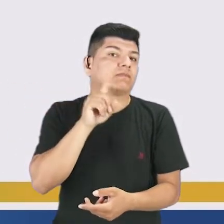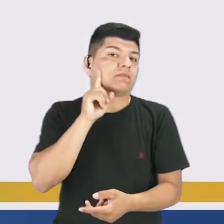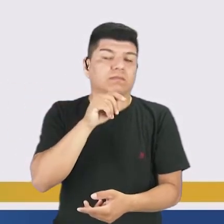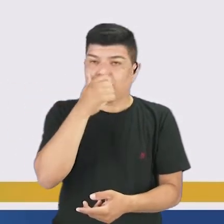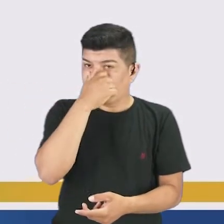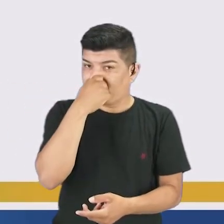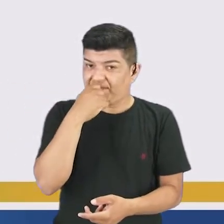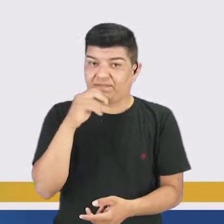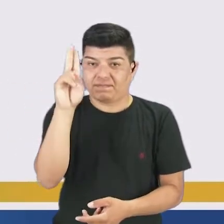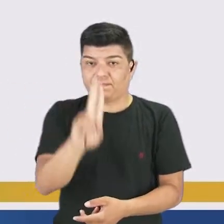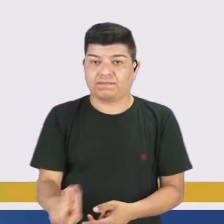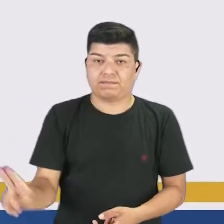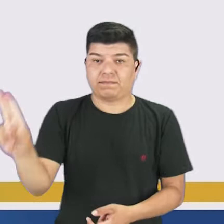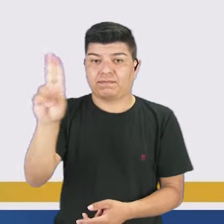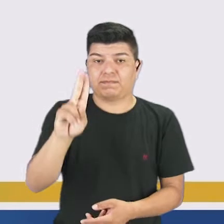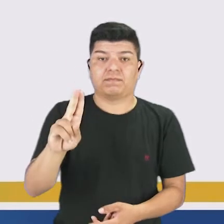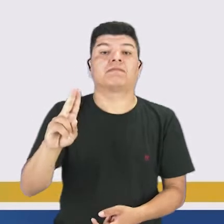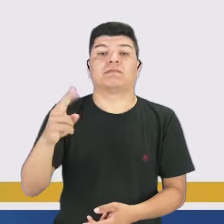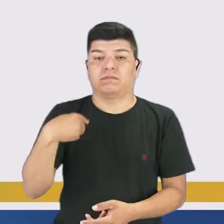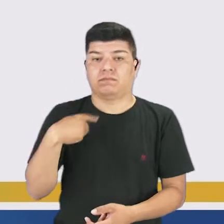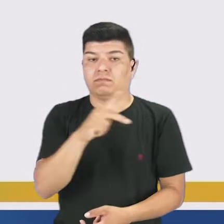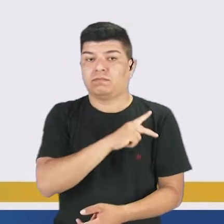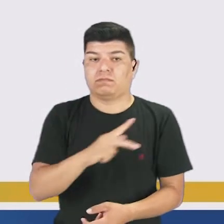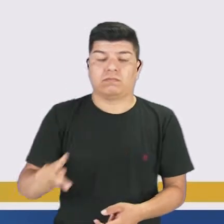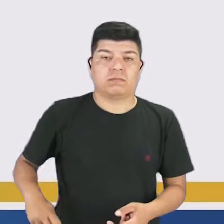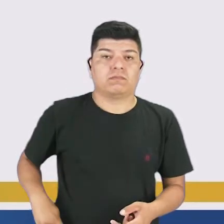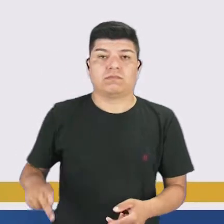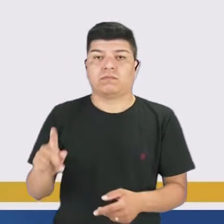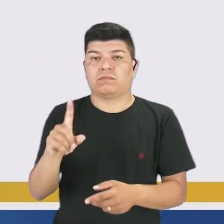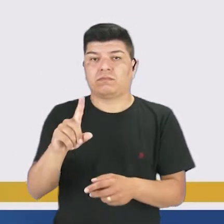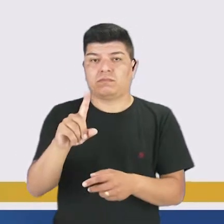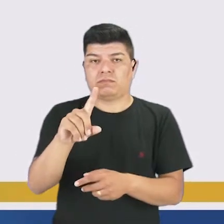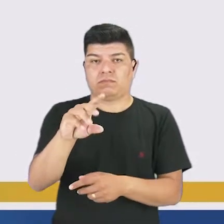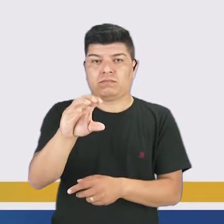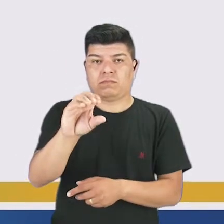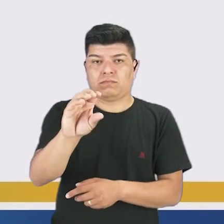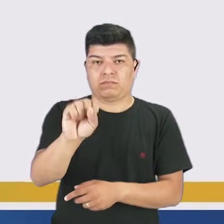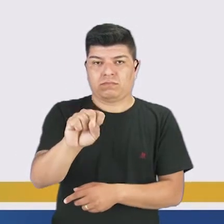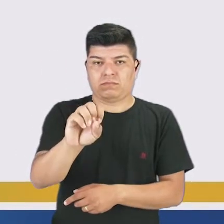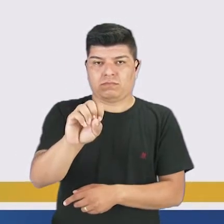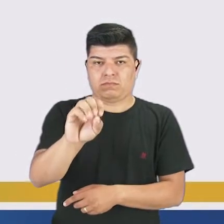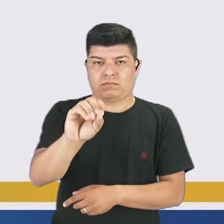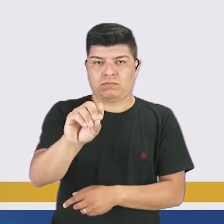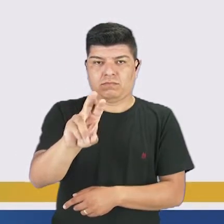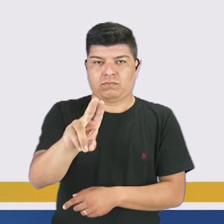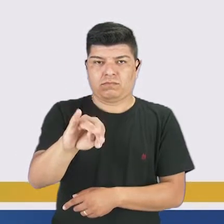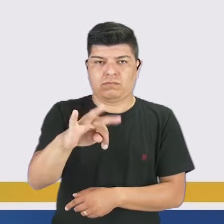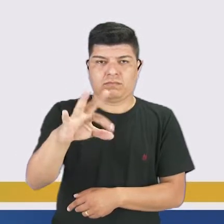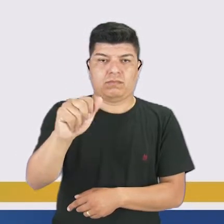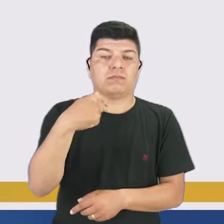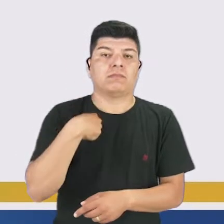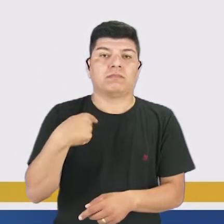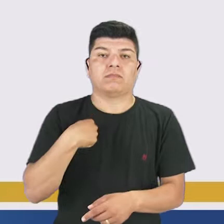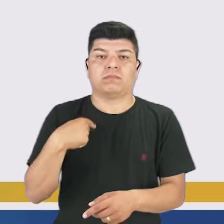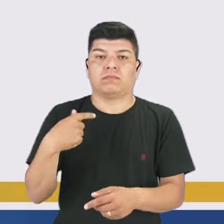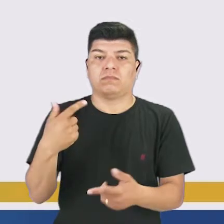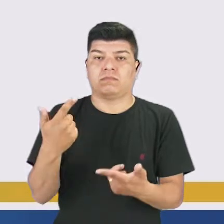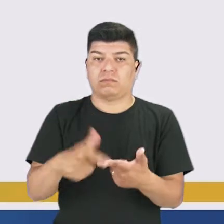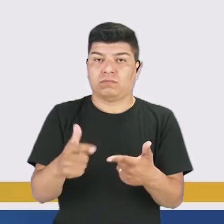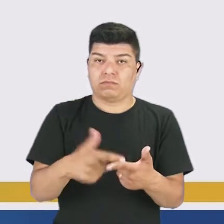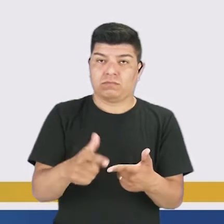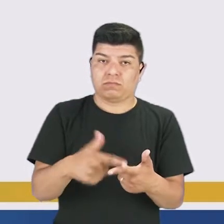Unidos e União das Repúblicas Socialistas Soviéticas, apesar dos prejuízos gerados pela participação na